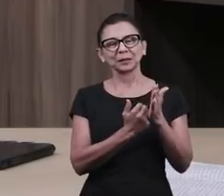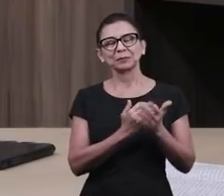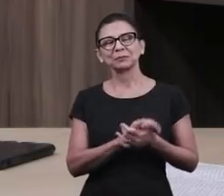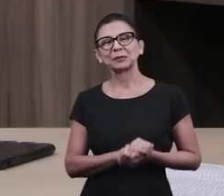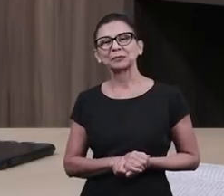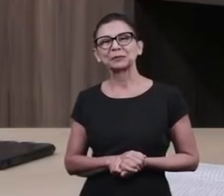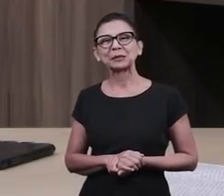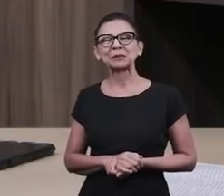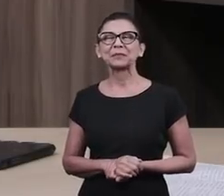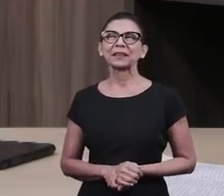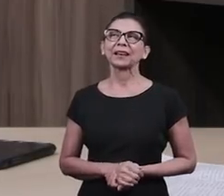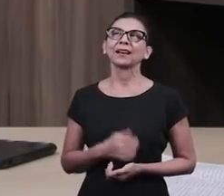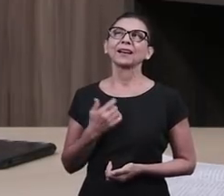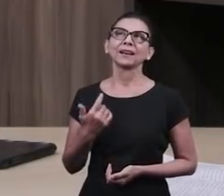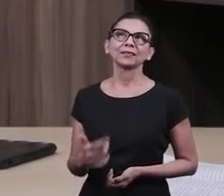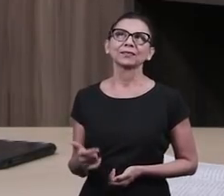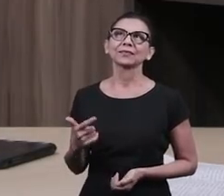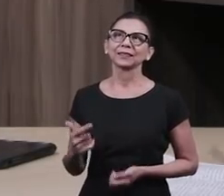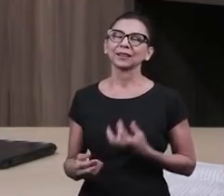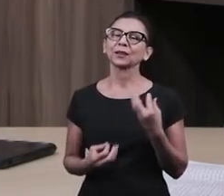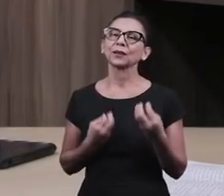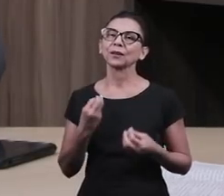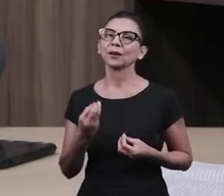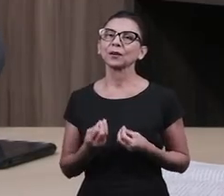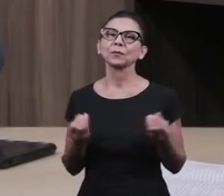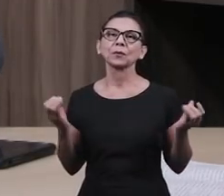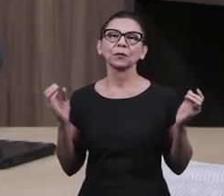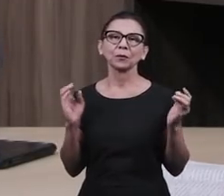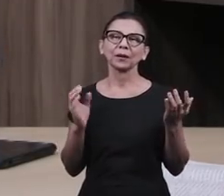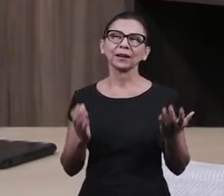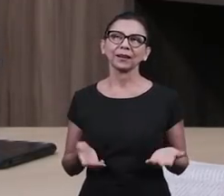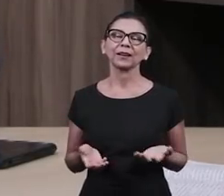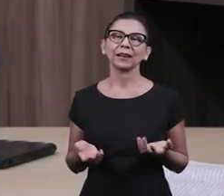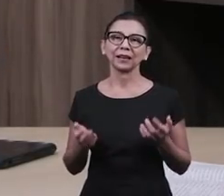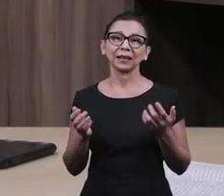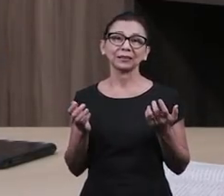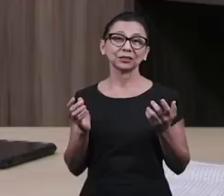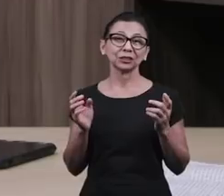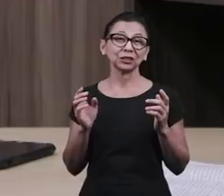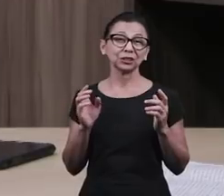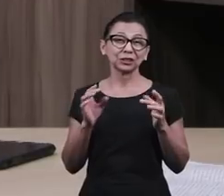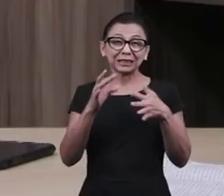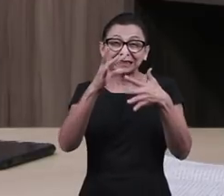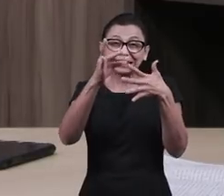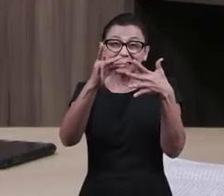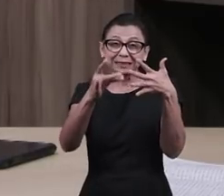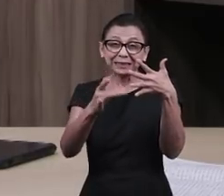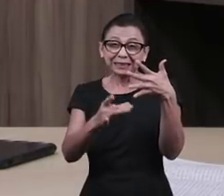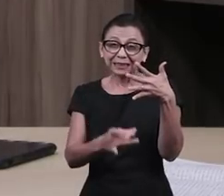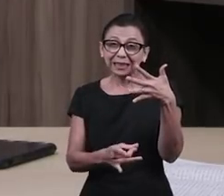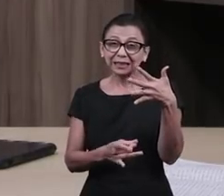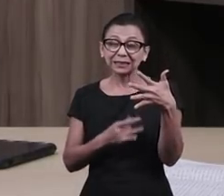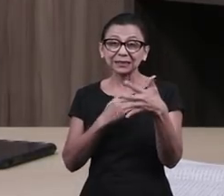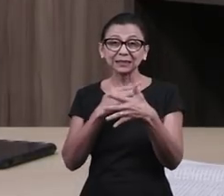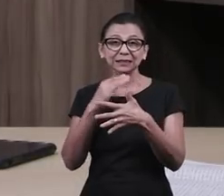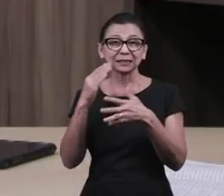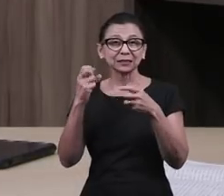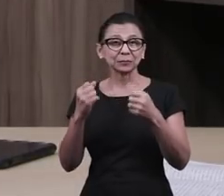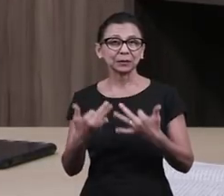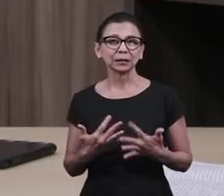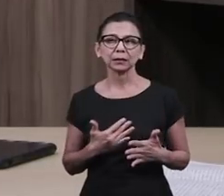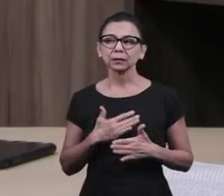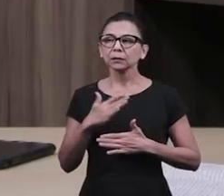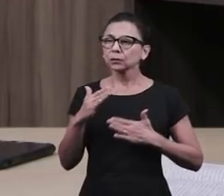tem como ser encerrado, ou seja, não tem como a gente abordar tudo que a palavra diz sobre esse tema.